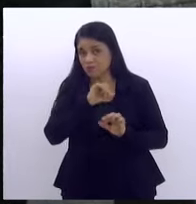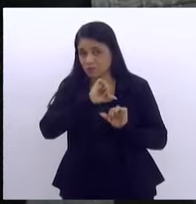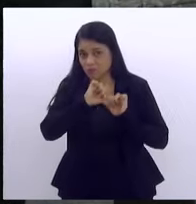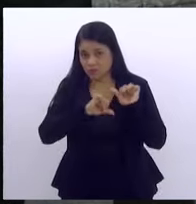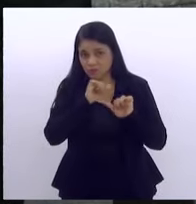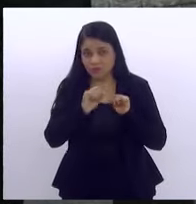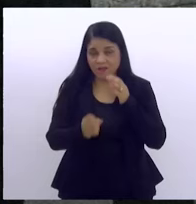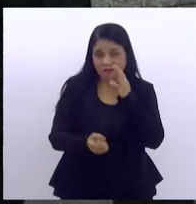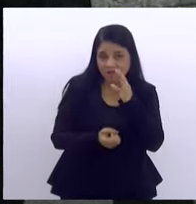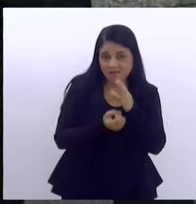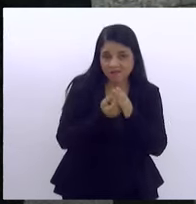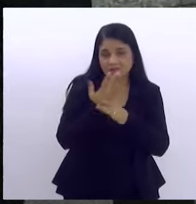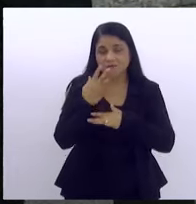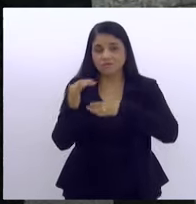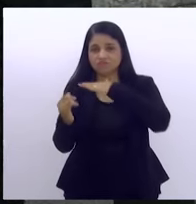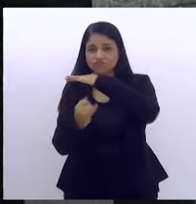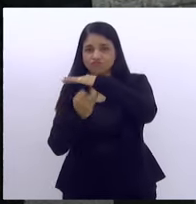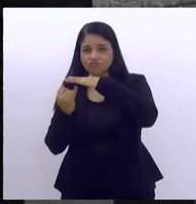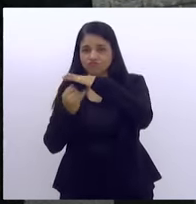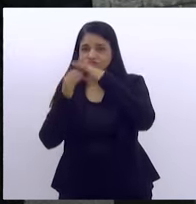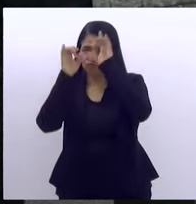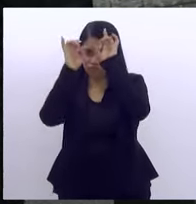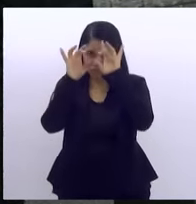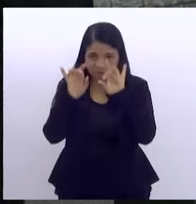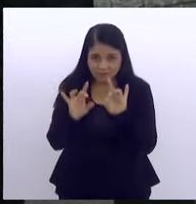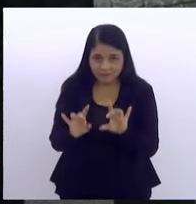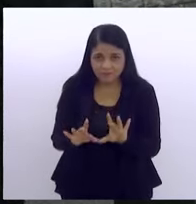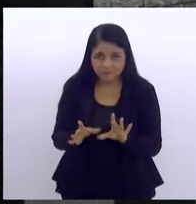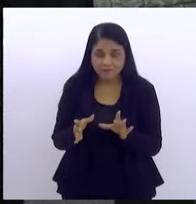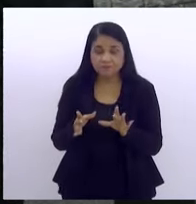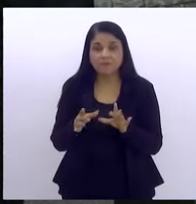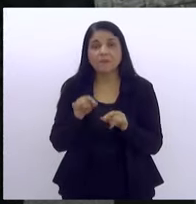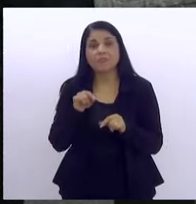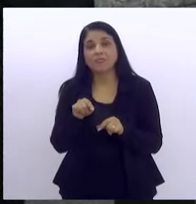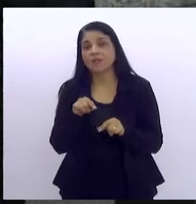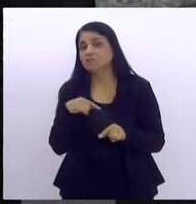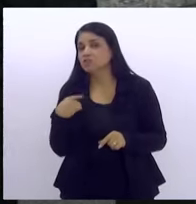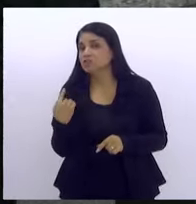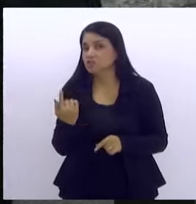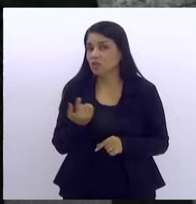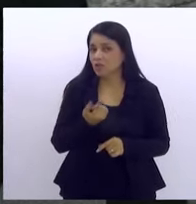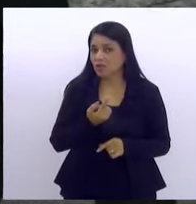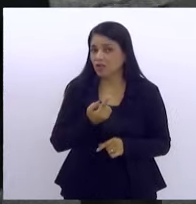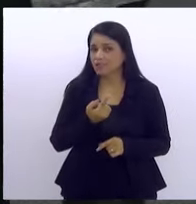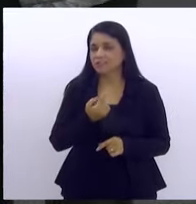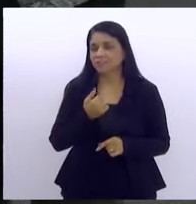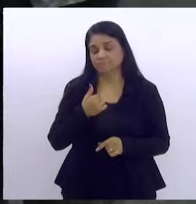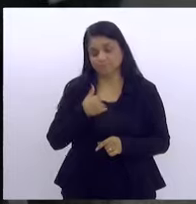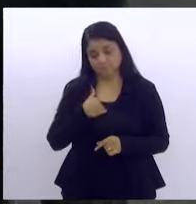à criação de órgãos especiais. Isso gerou em todos nós, e não só